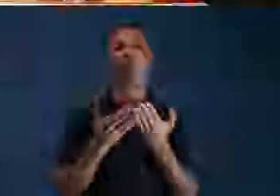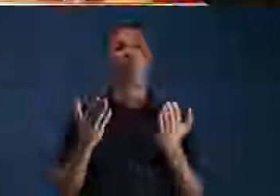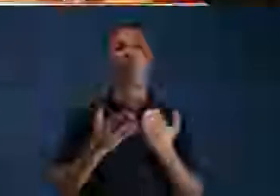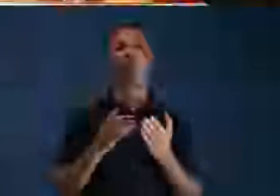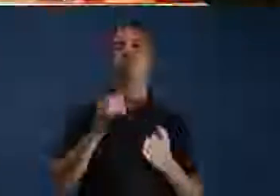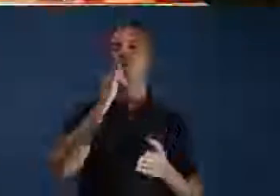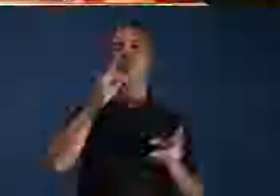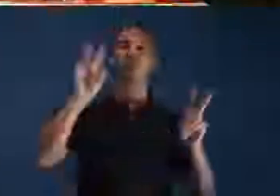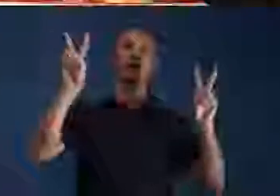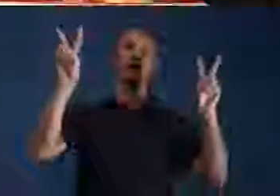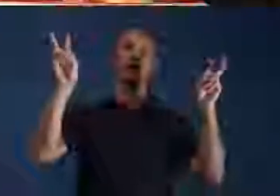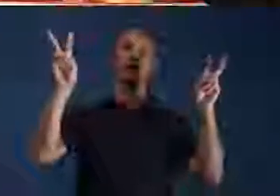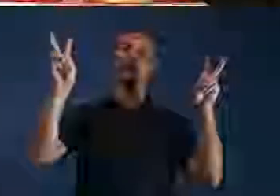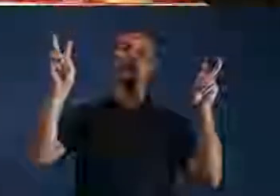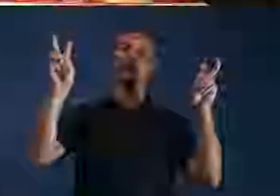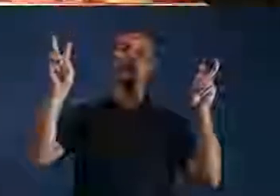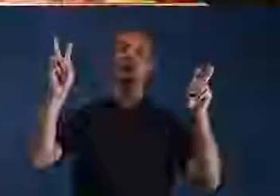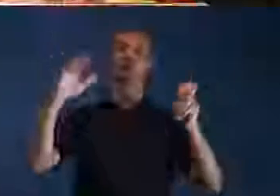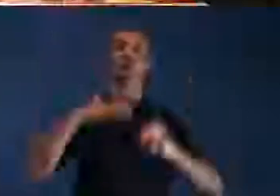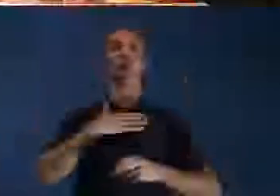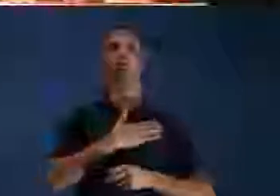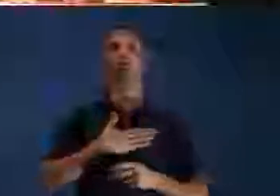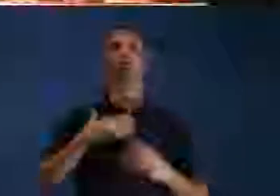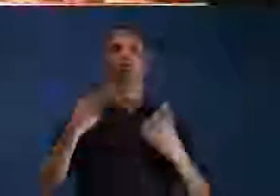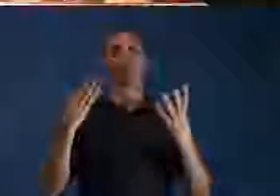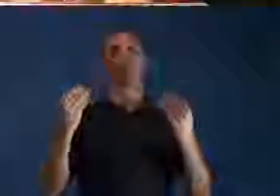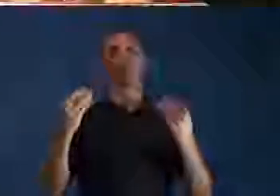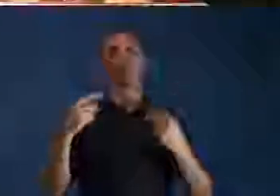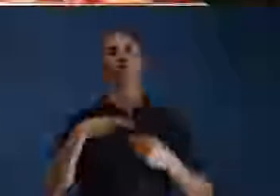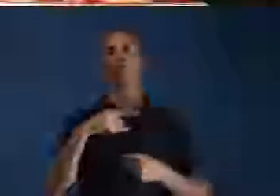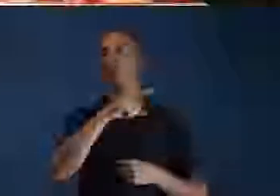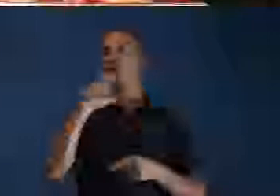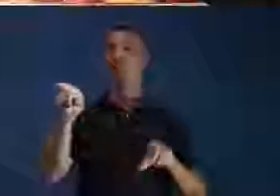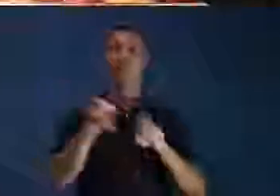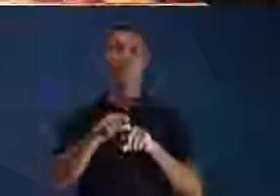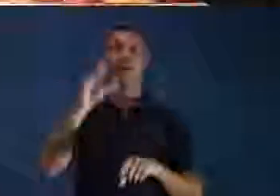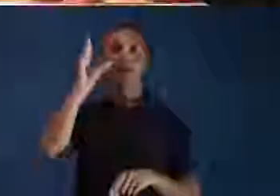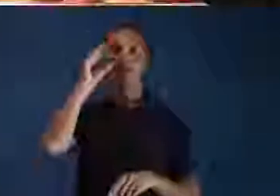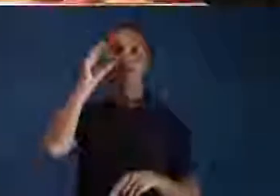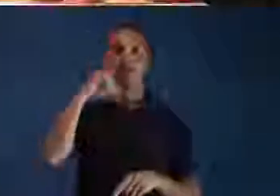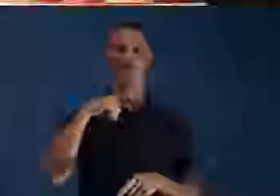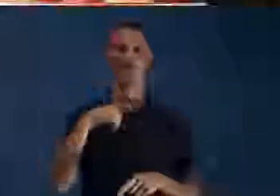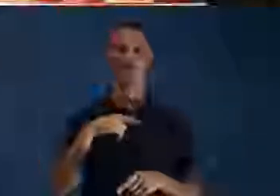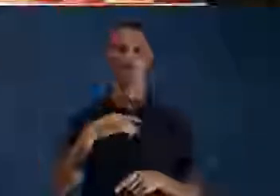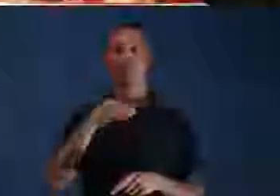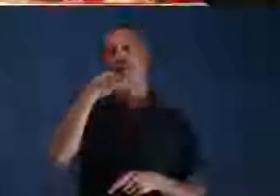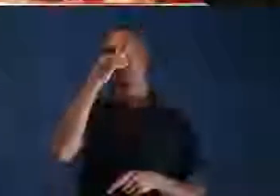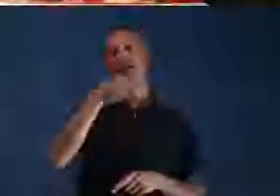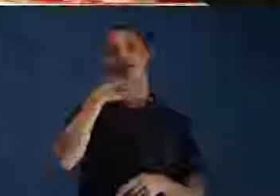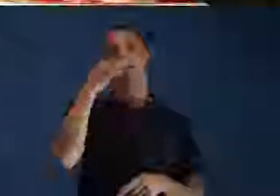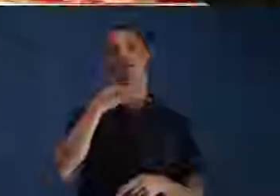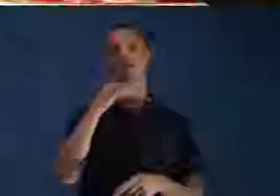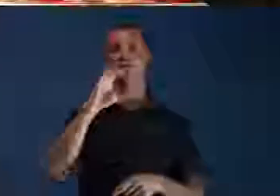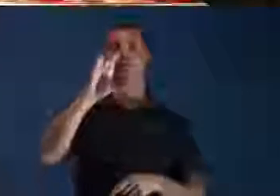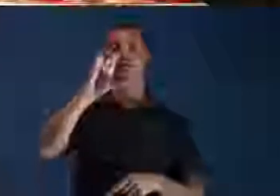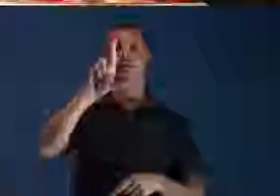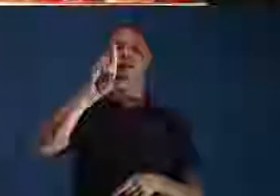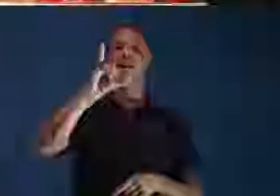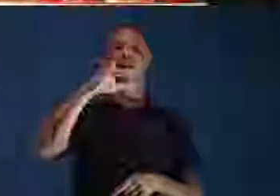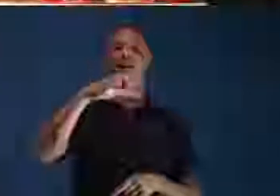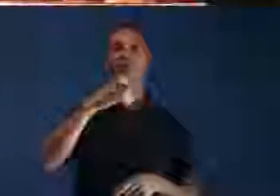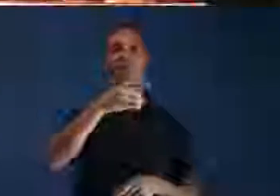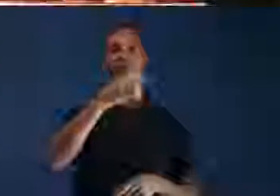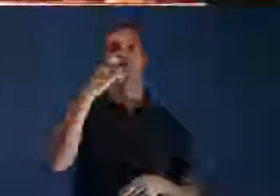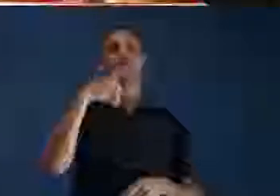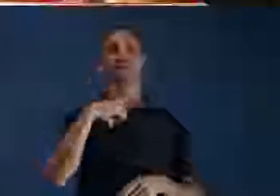sobre um tema que me interessa muito. E, se vocês estão aqui, imagino que vocês também, que é a narrativa criminal, né? Então,